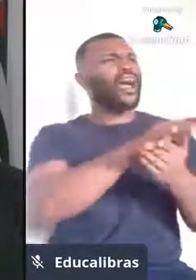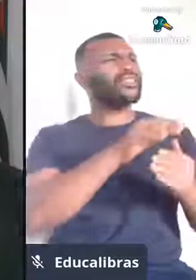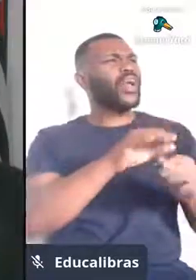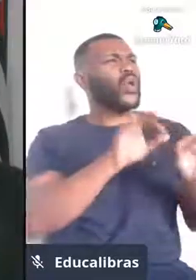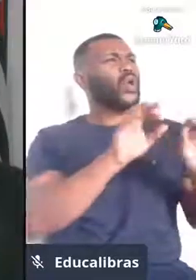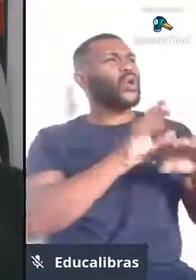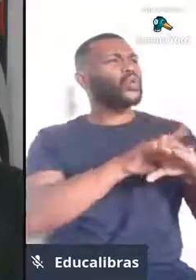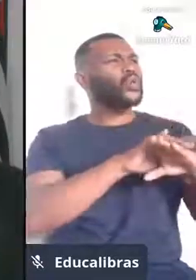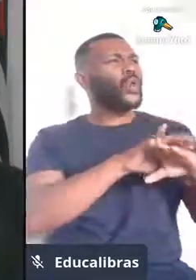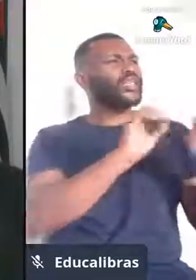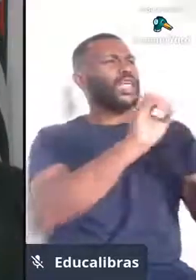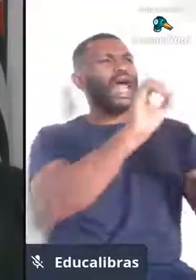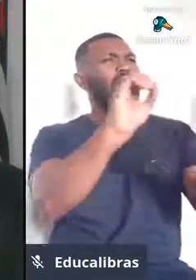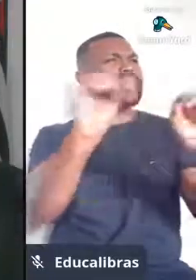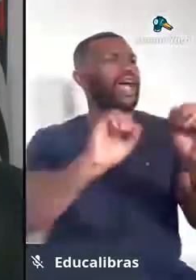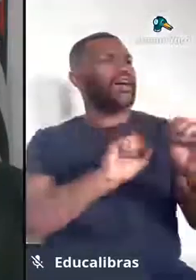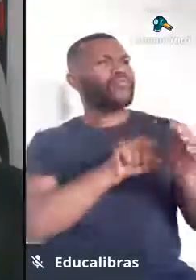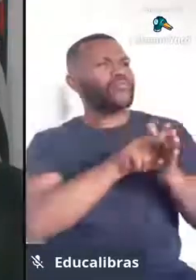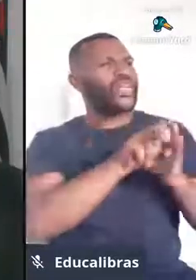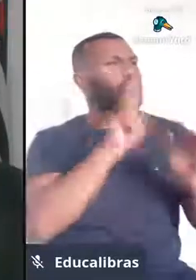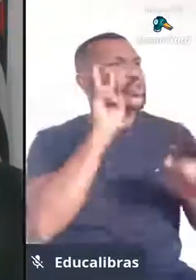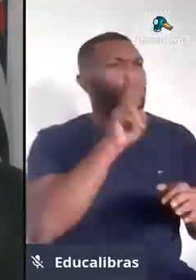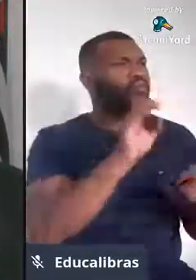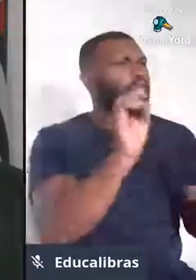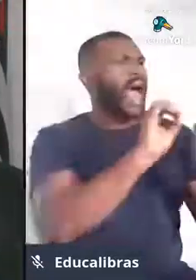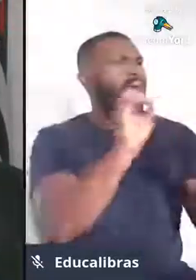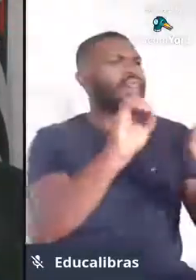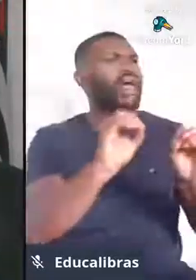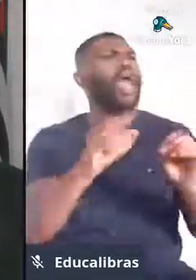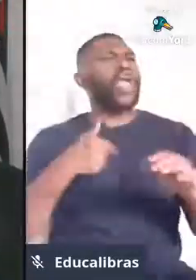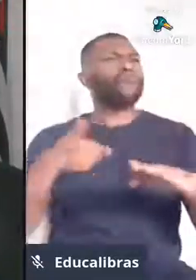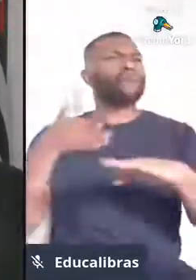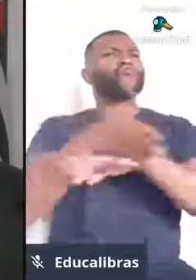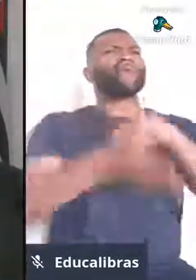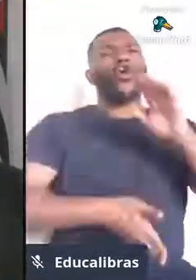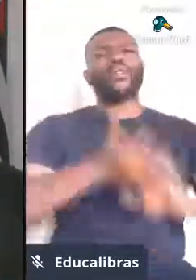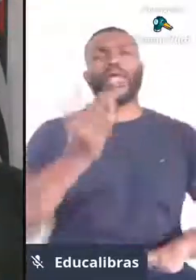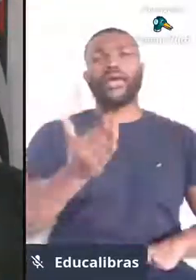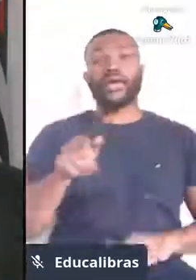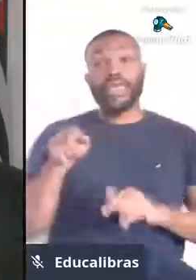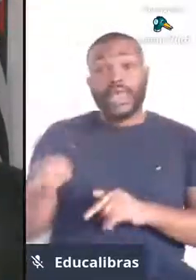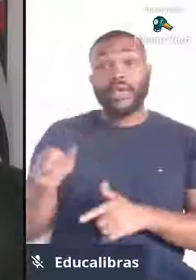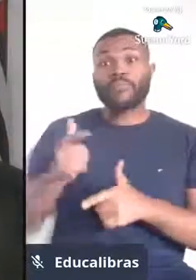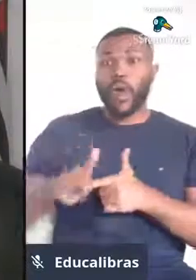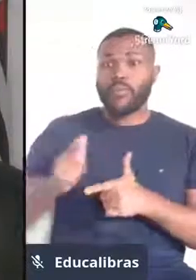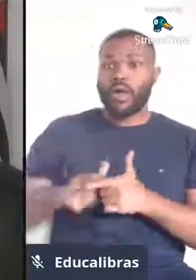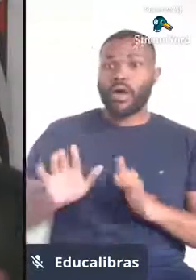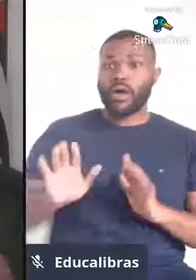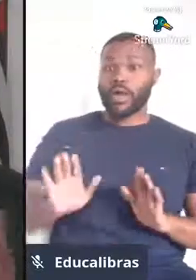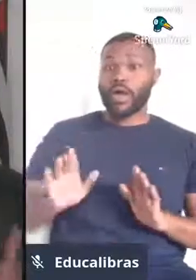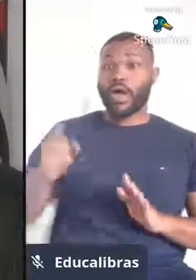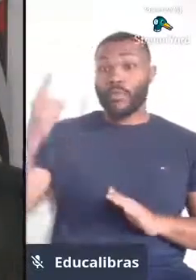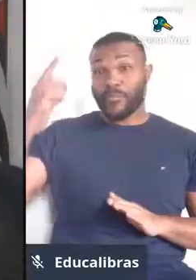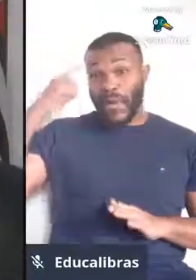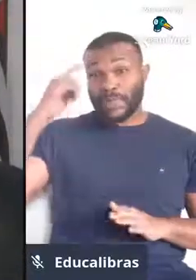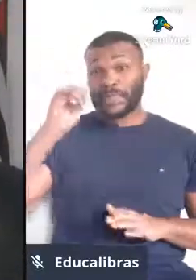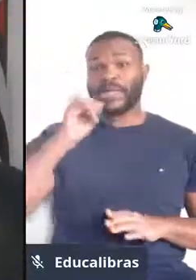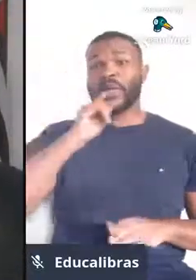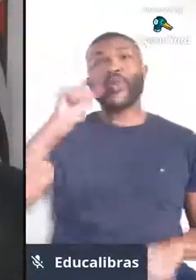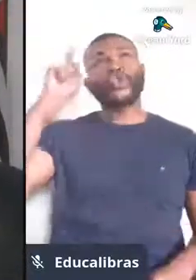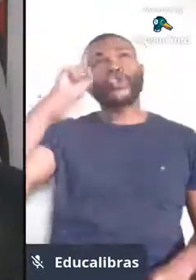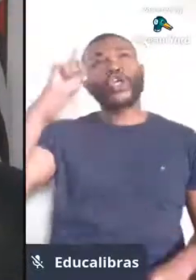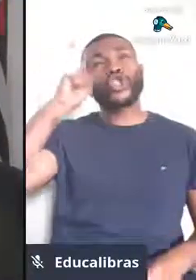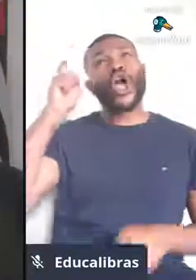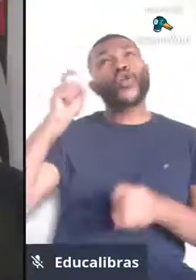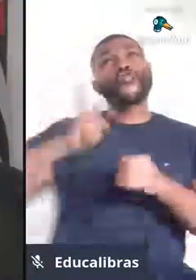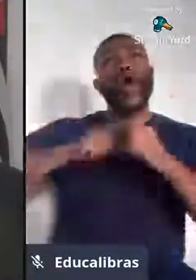acontecendo. Enfim. E aí que está o problema, né? Porque a gente acha que o nosso dia a dia tem que voltar ao normal o quanto